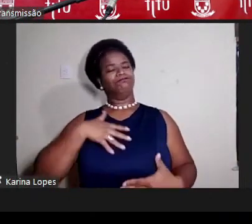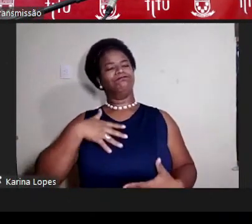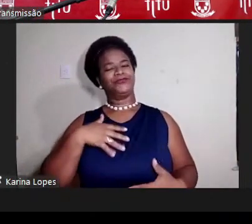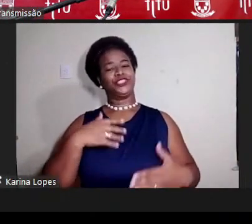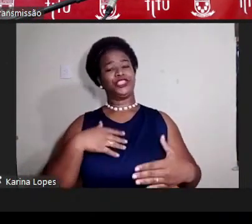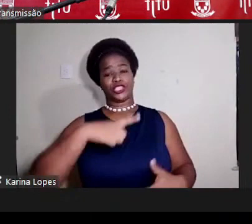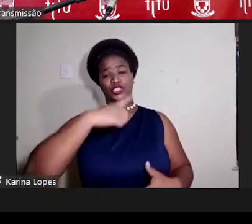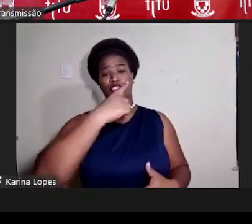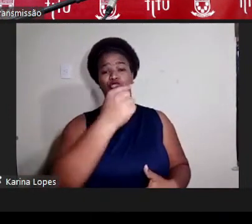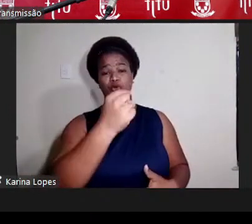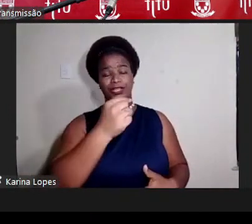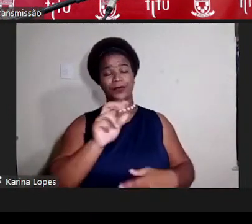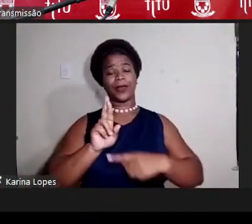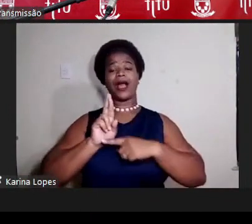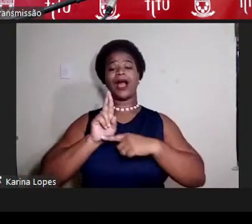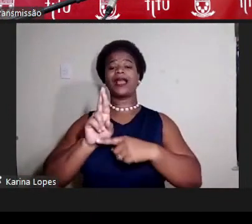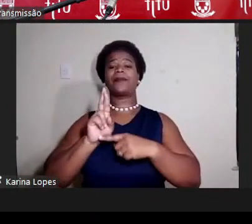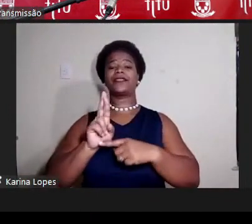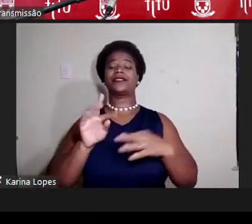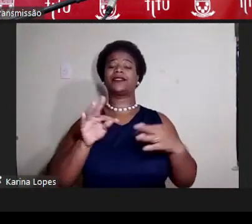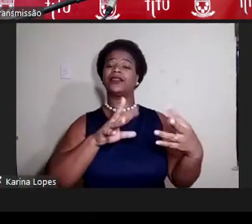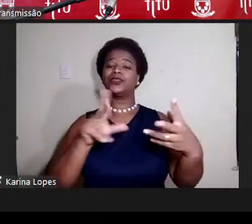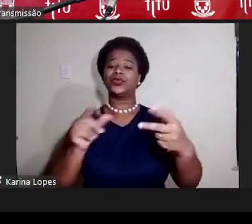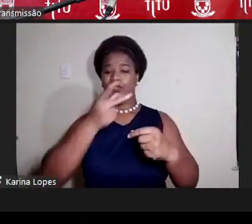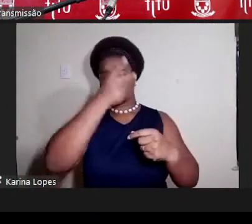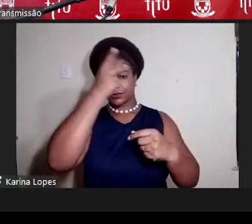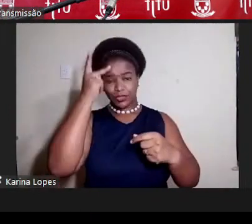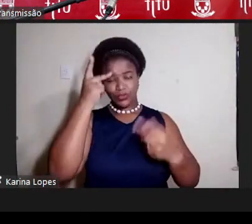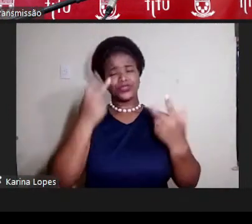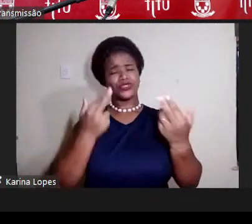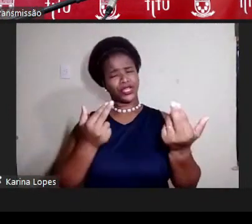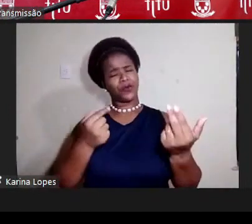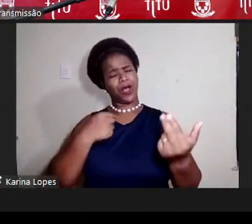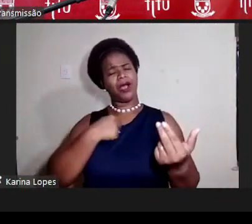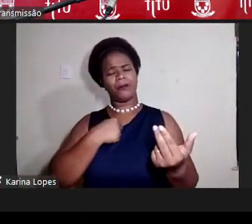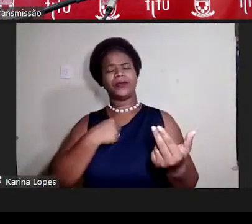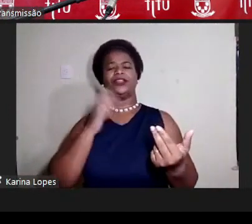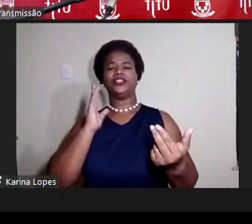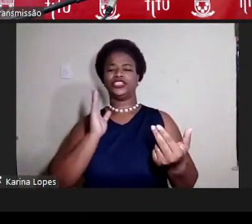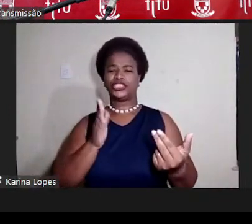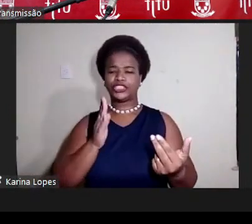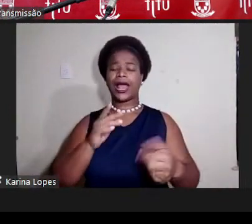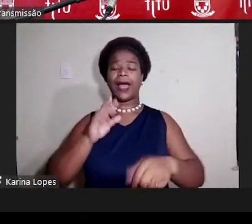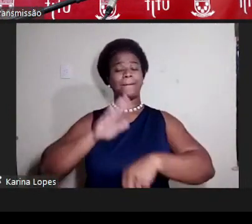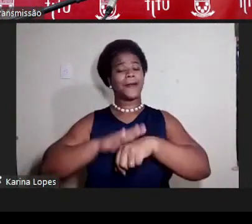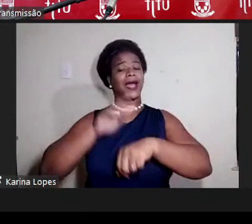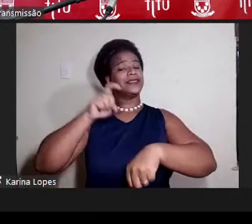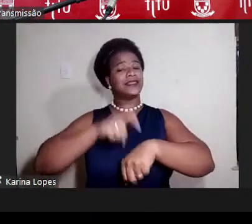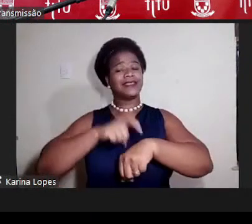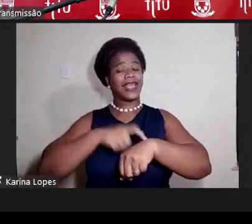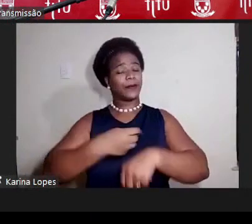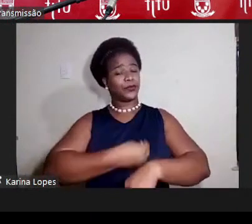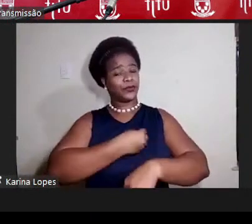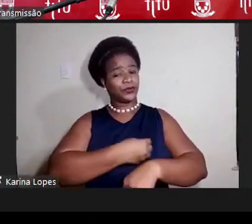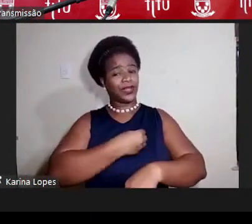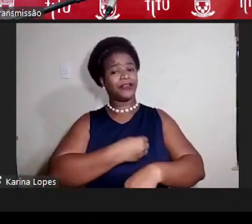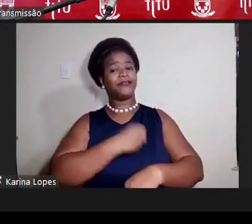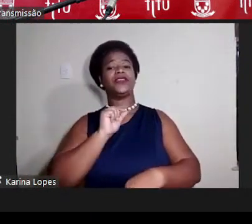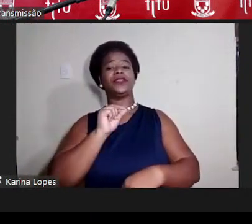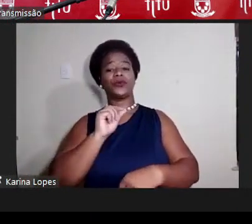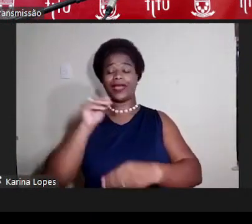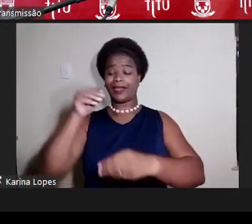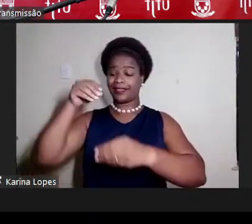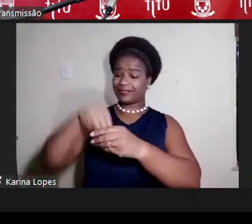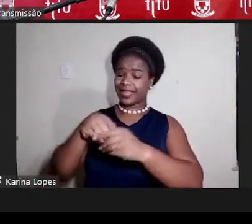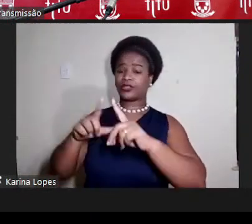falar em nome de tantas pessoas que, como eu, passaram muito mais tempo de suas vidas aí dentro